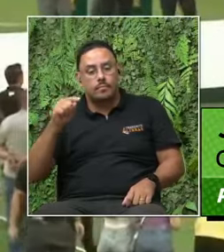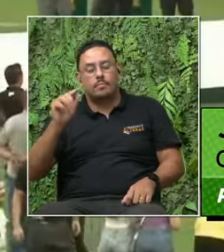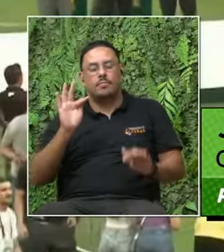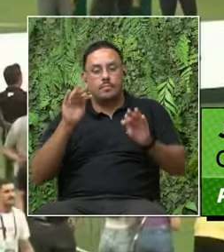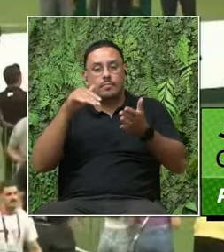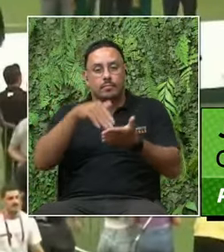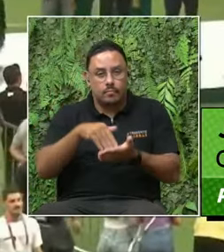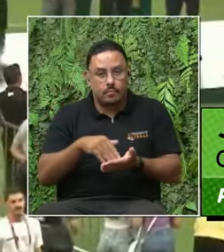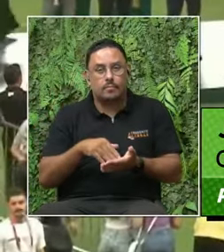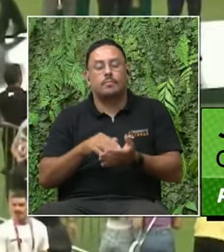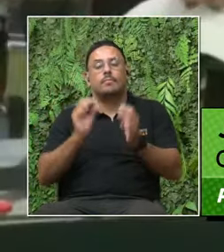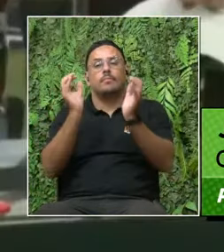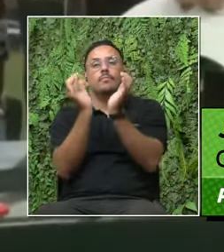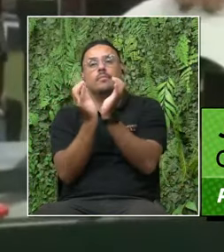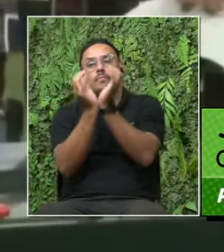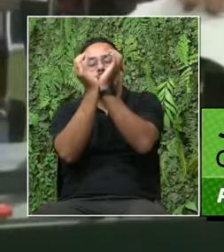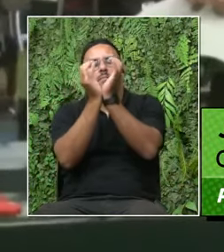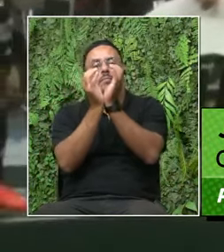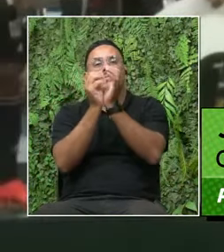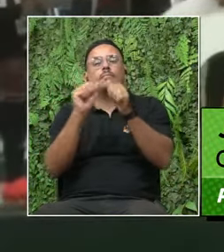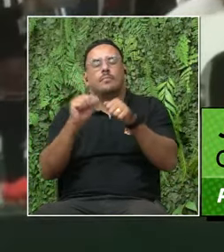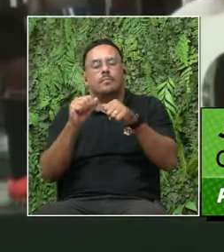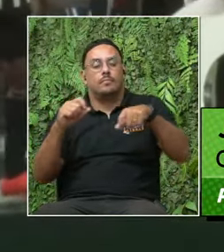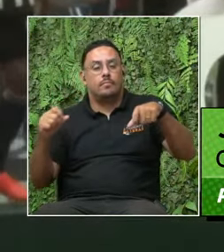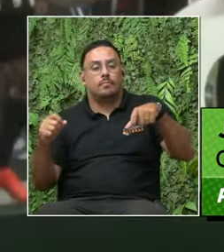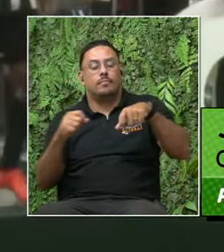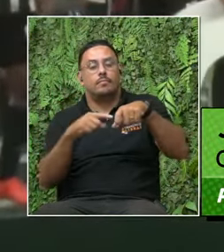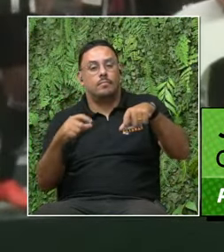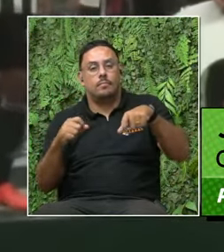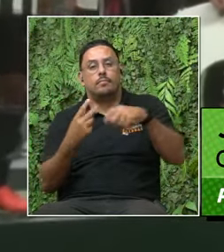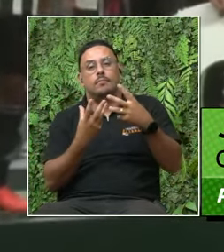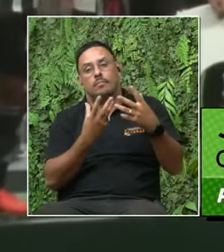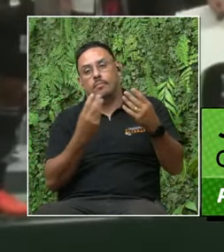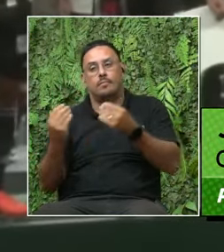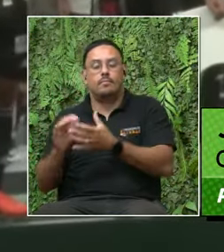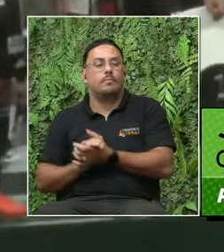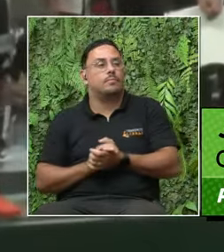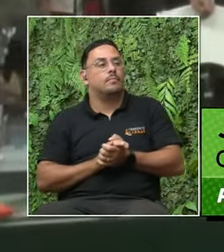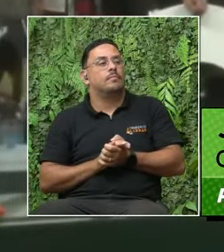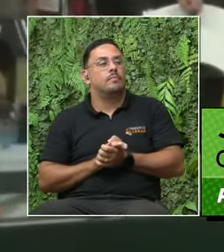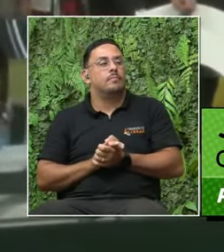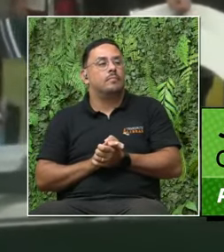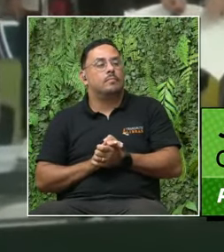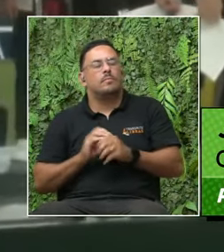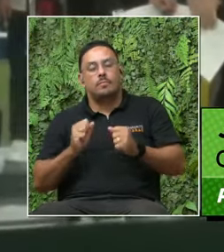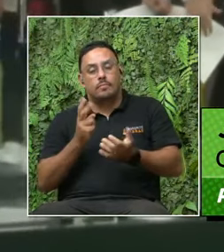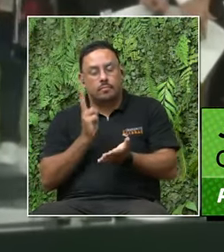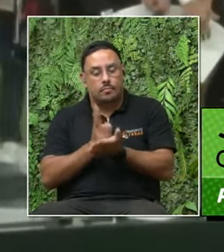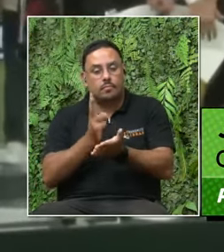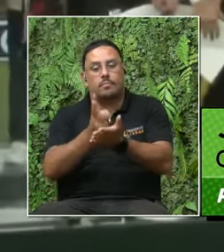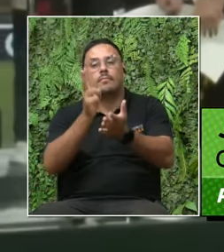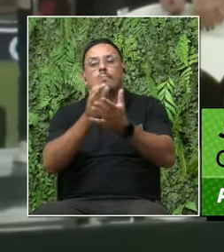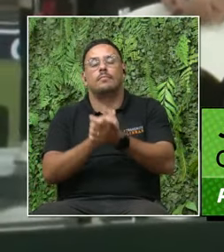final aí do trofé confidência he fez gol toda vida o Jonathas pode